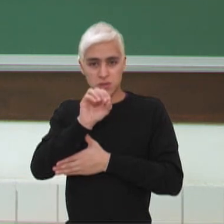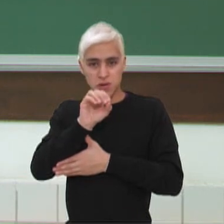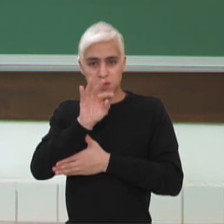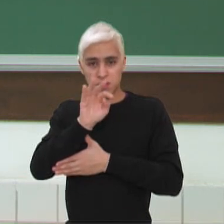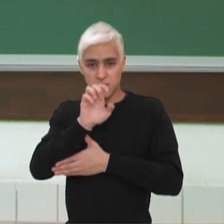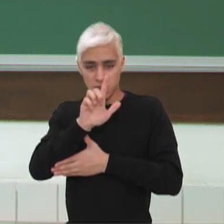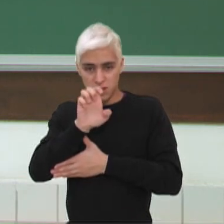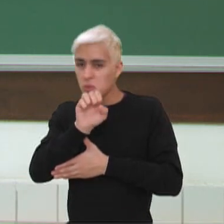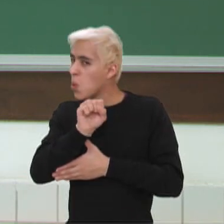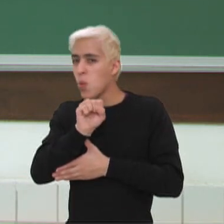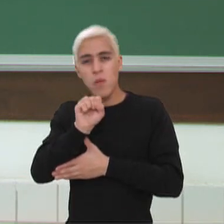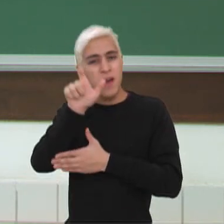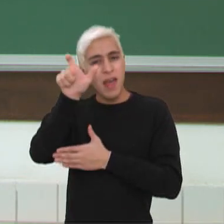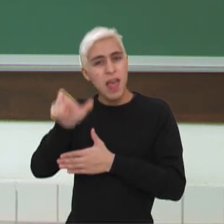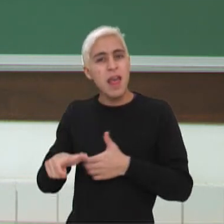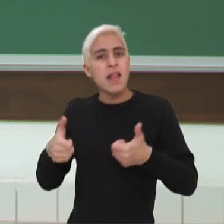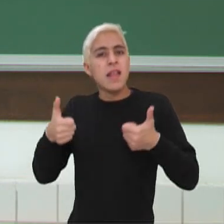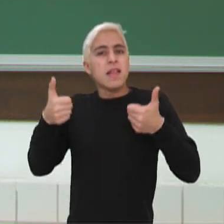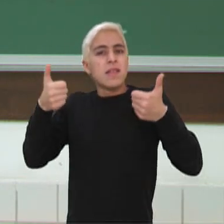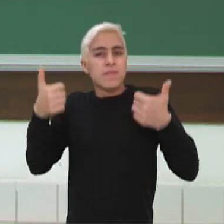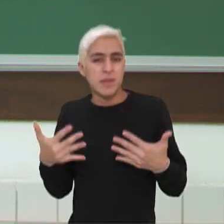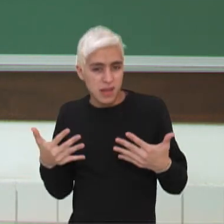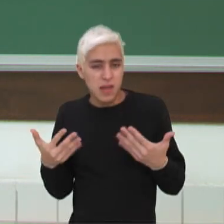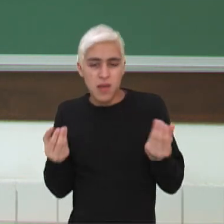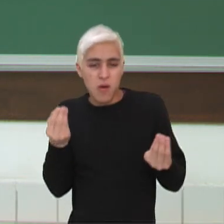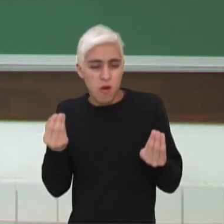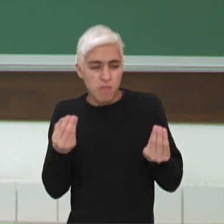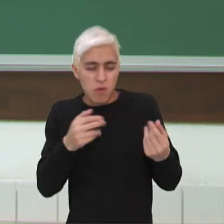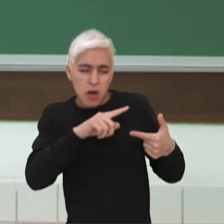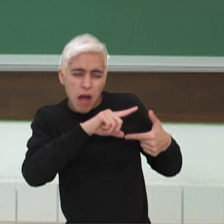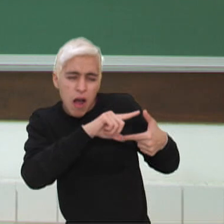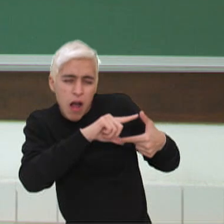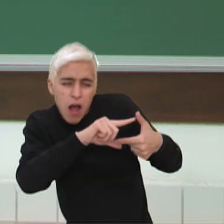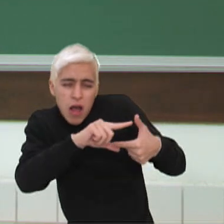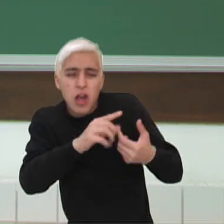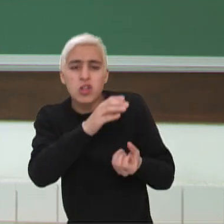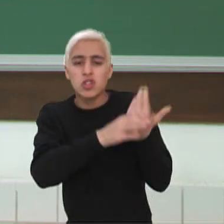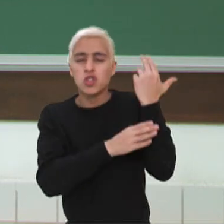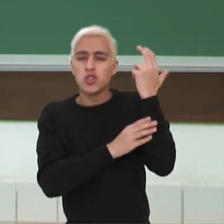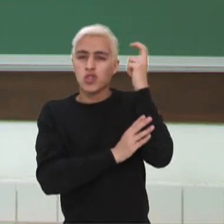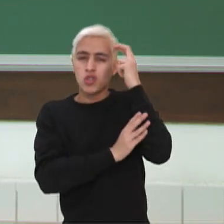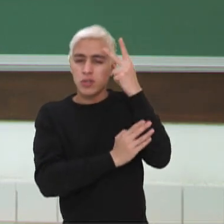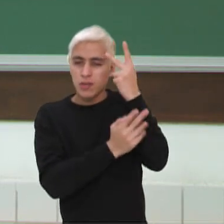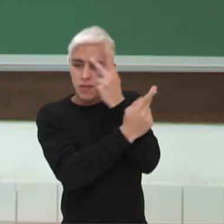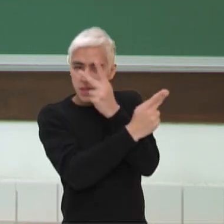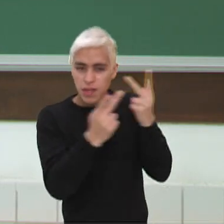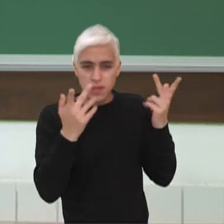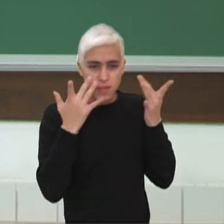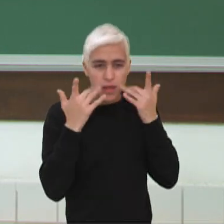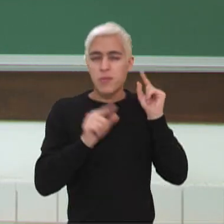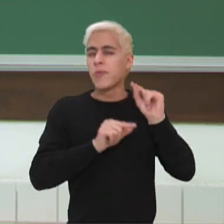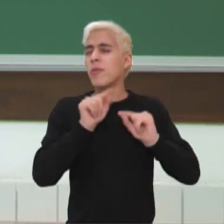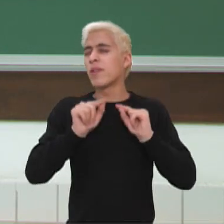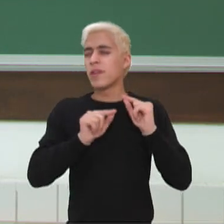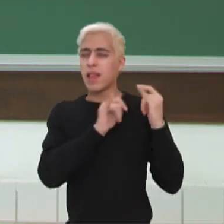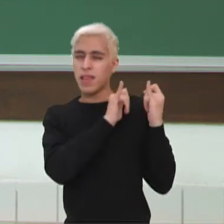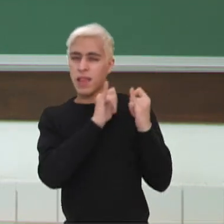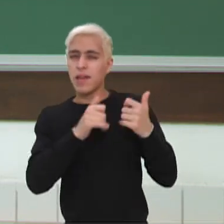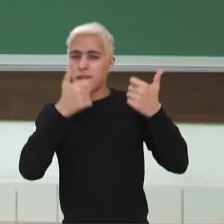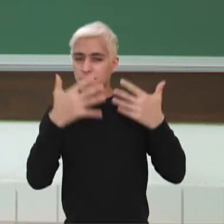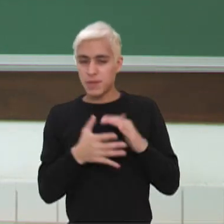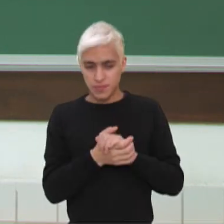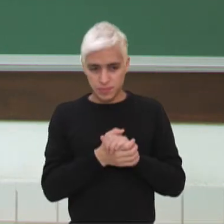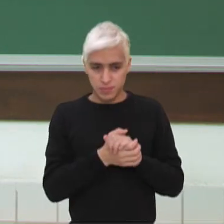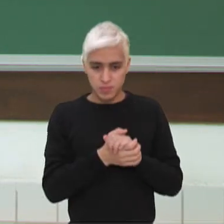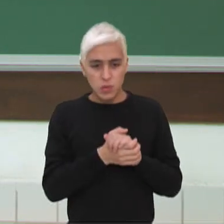o que foi talvez a criação deste espetáculo, dessa tradição cultural. Diz a lenda que em uma das festas dedicadas ao deus Dionísio,